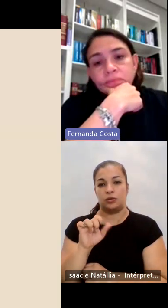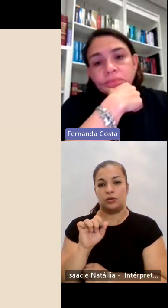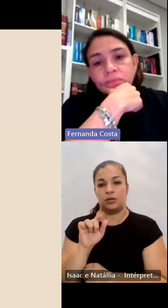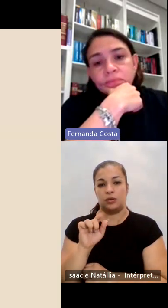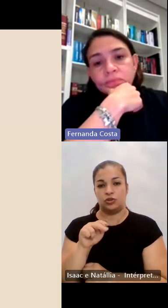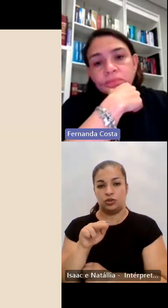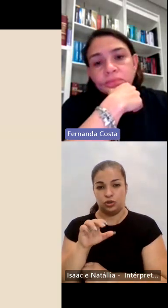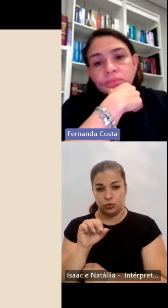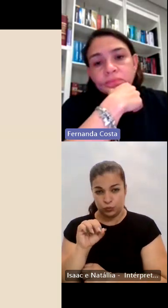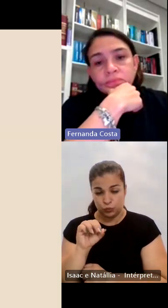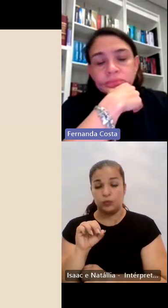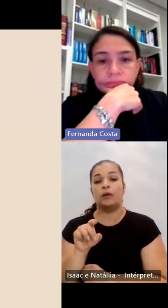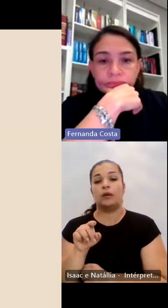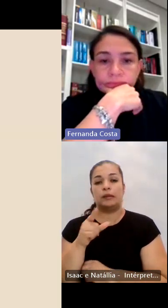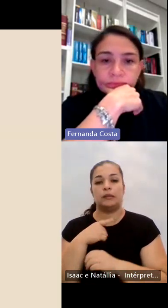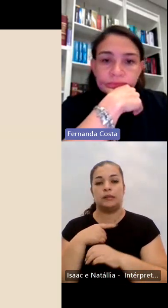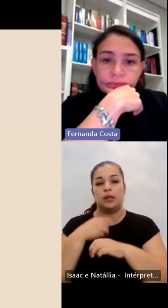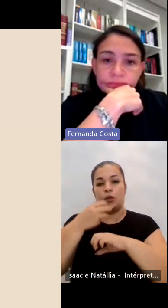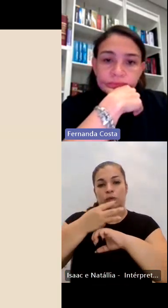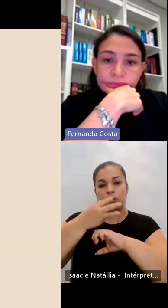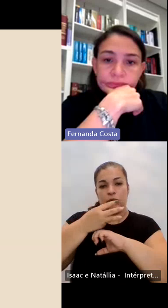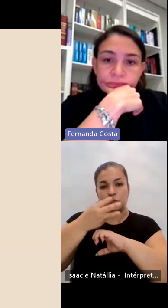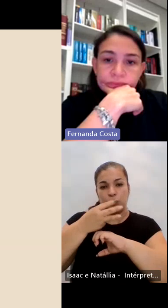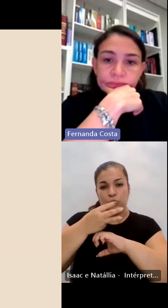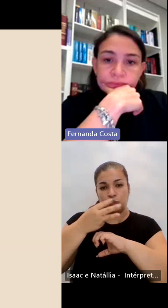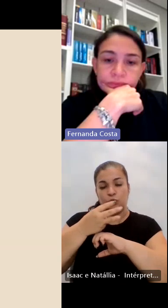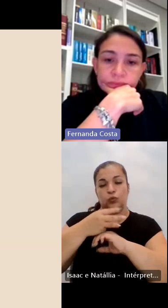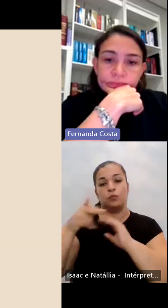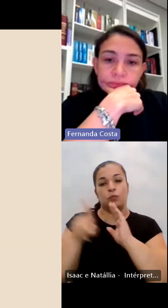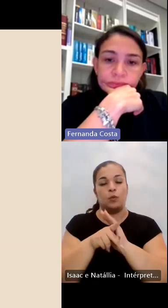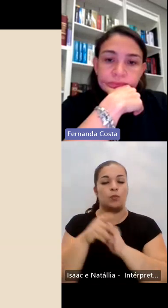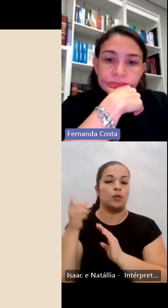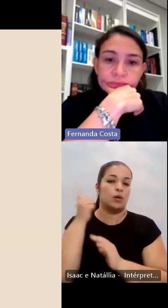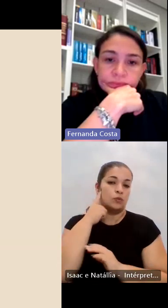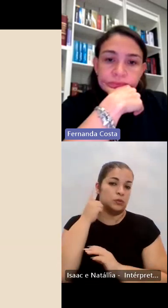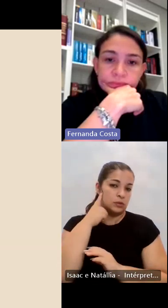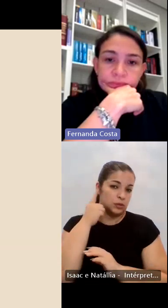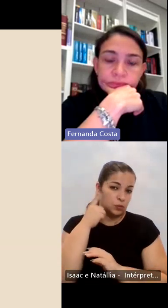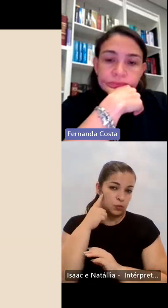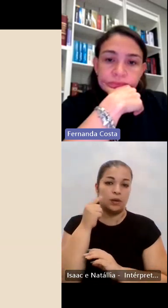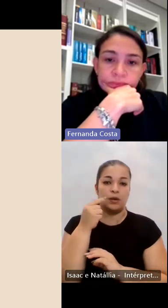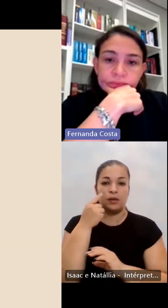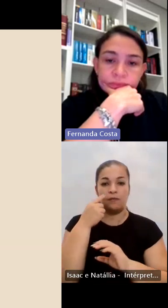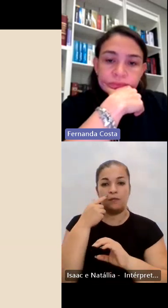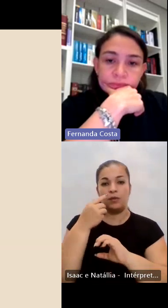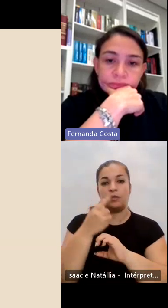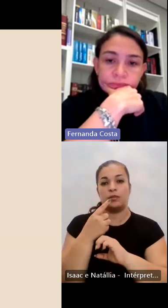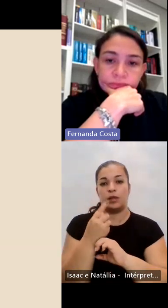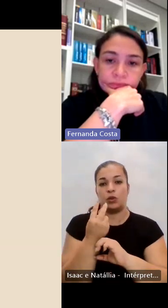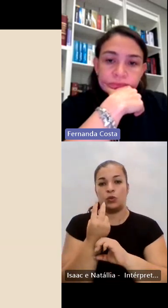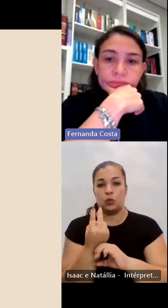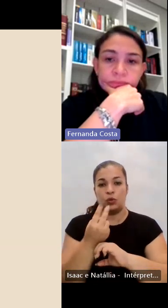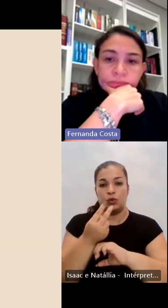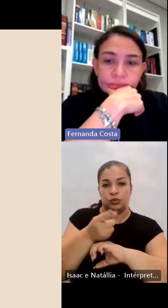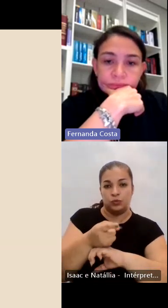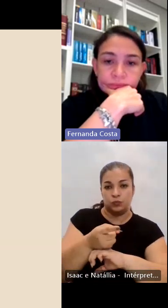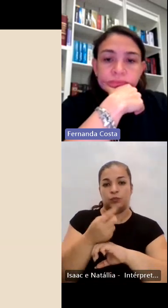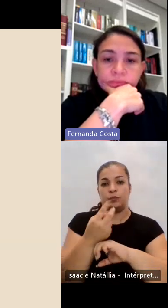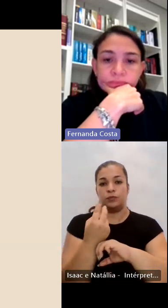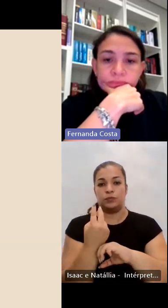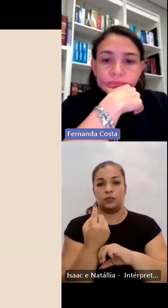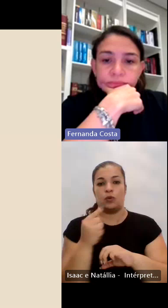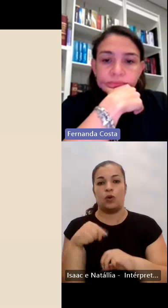média, nós temos aqui os ossículos da audição, são 3. Nessa peça aqui que eu estou segurando, nós temos 2 aqui, ó. Esse aqui é o